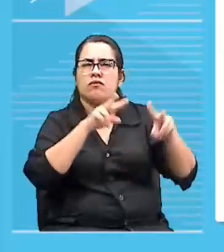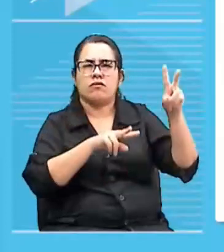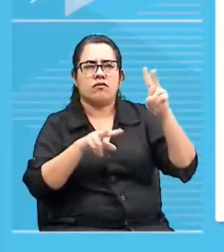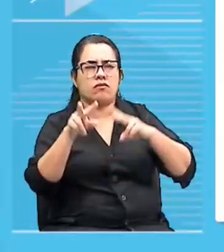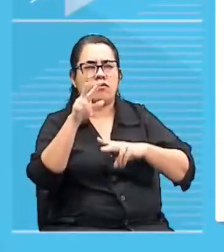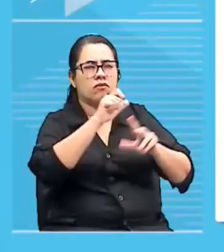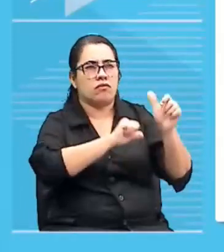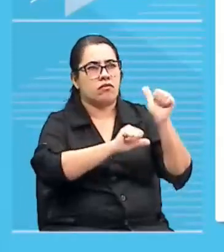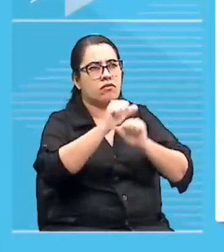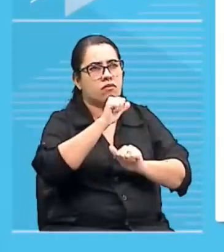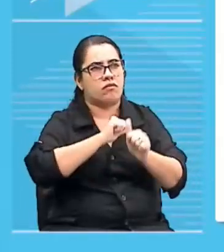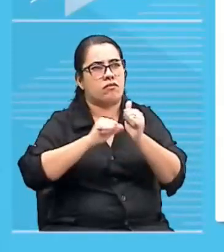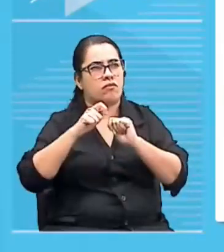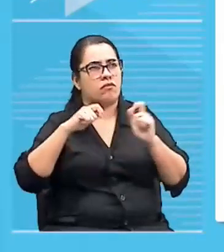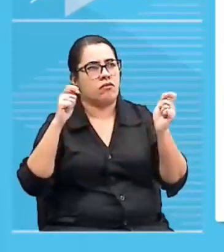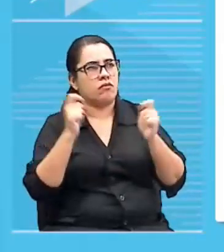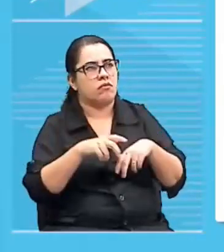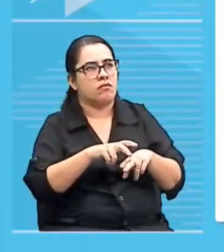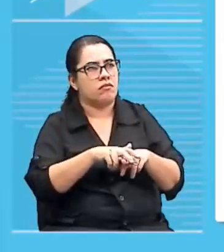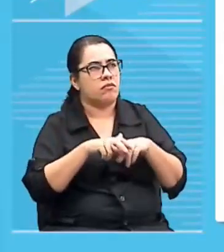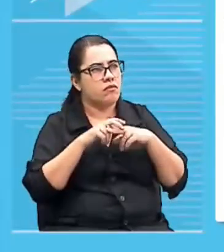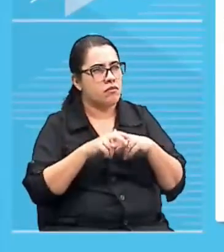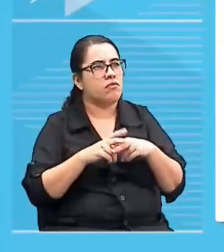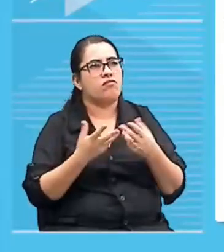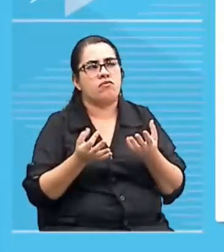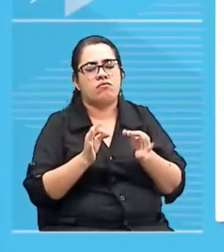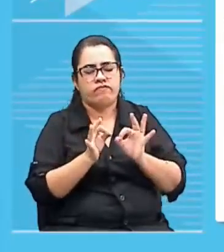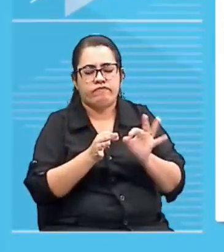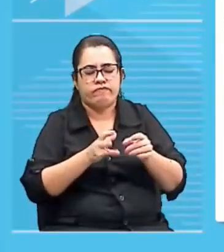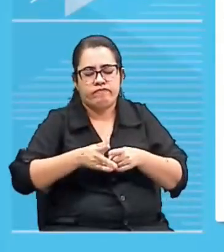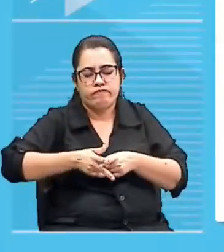tentar resolvê-los através, por exemplo, de